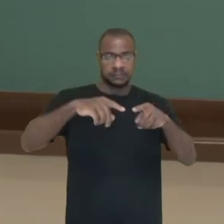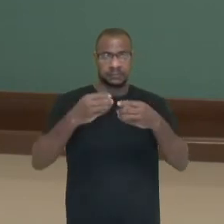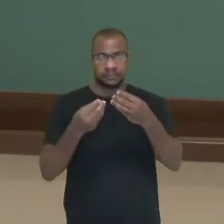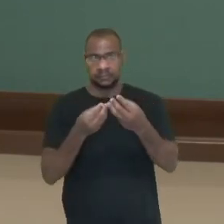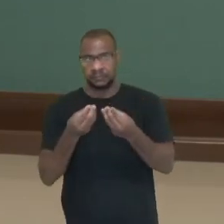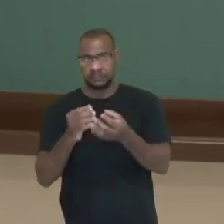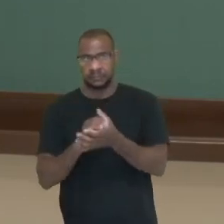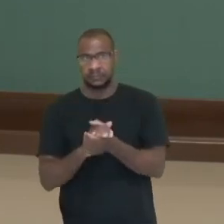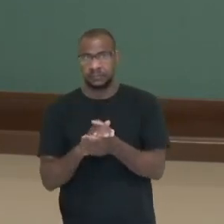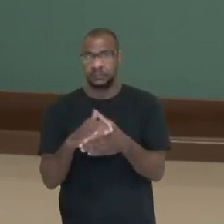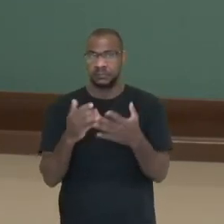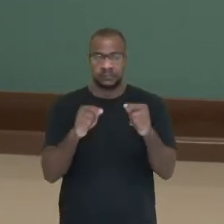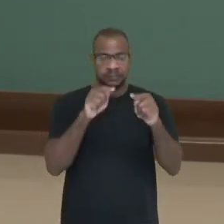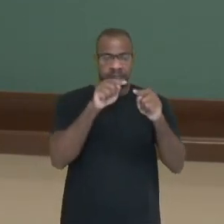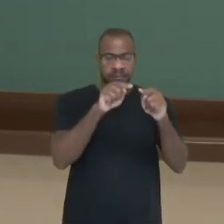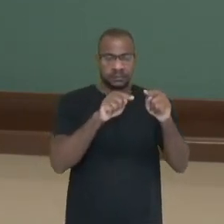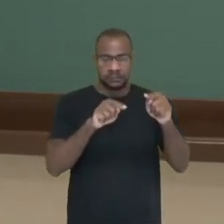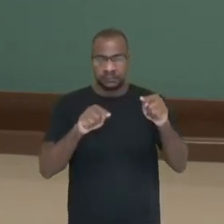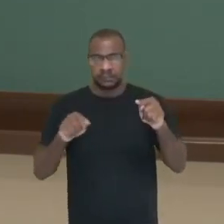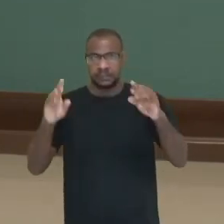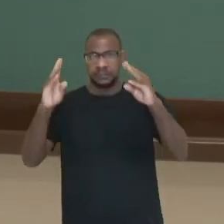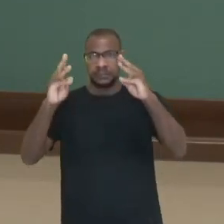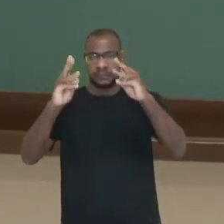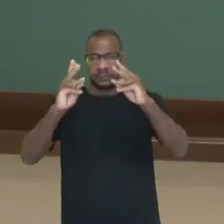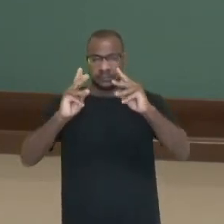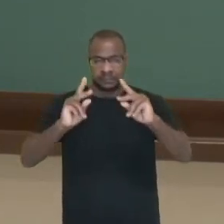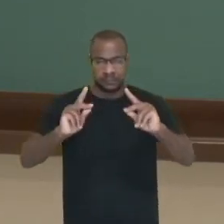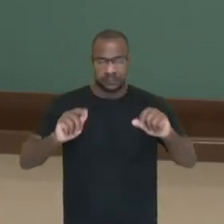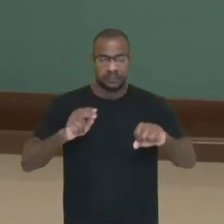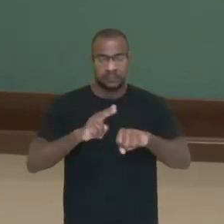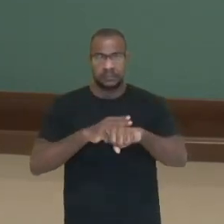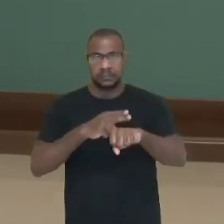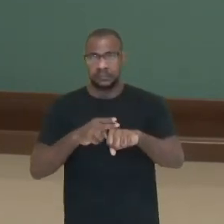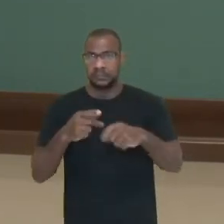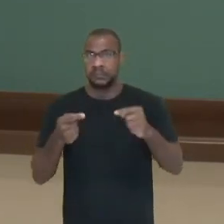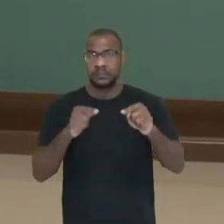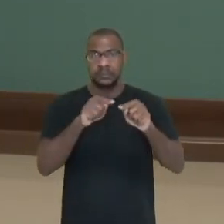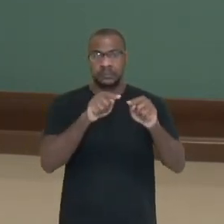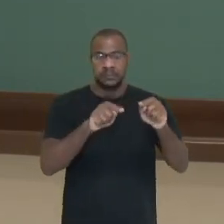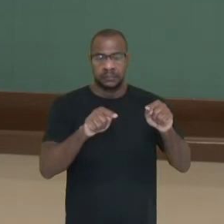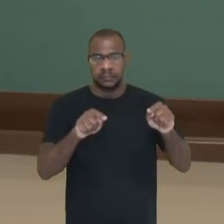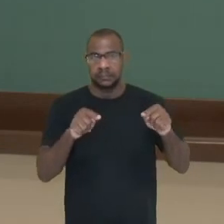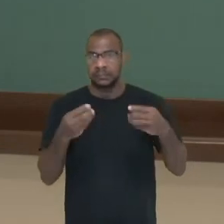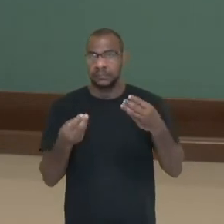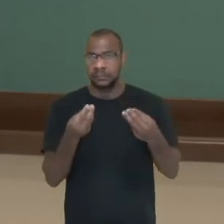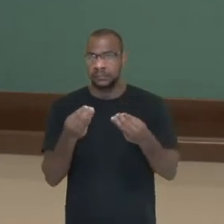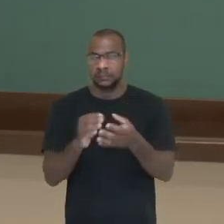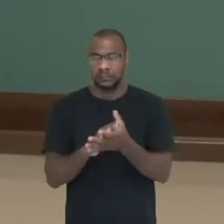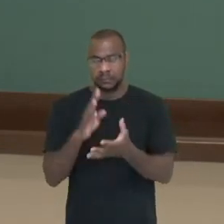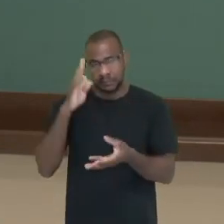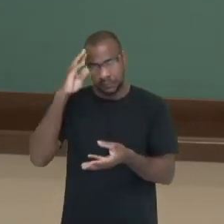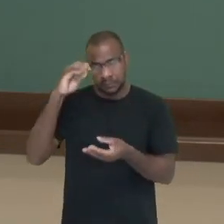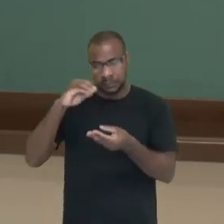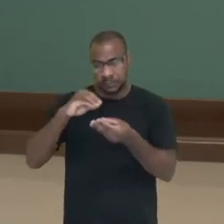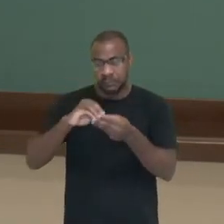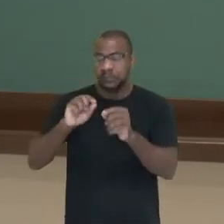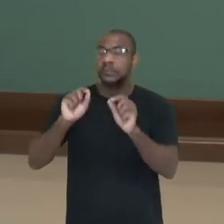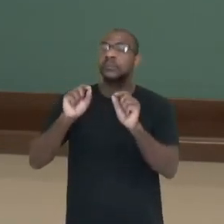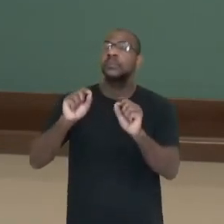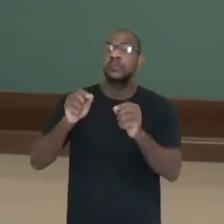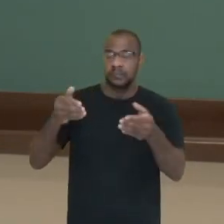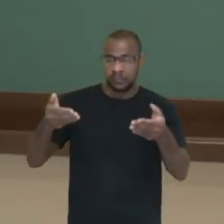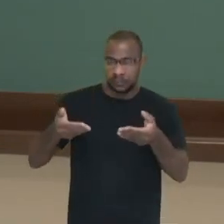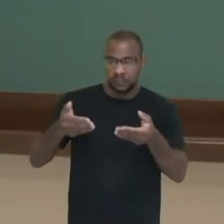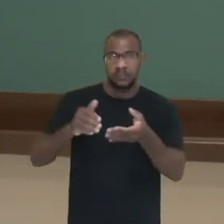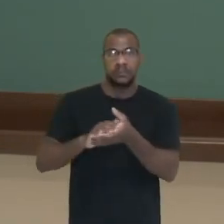você quais pontos derreteu a manteiga. Pessoal, o quero que você compreenda o seguinte: